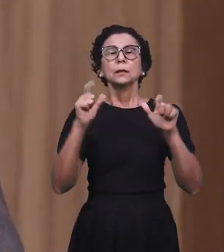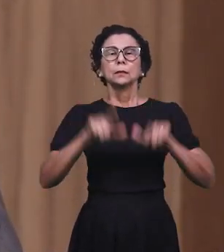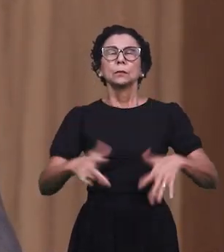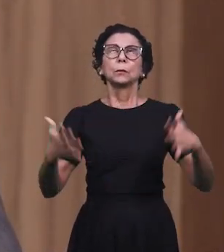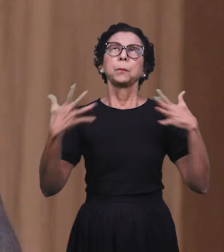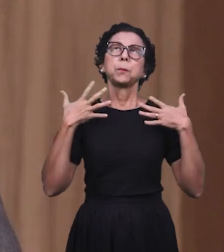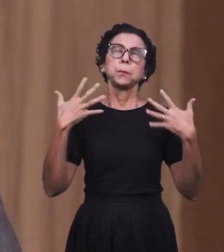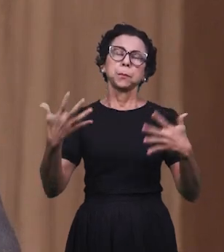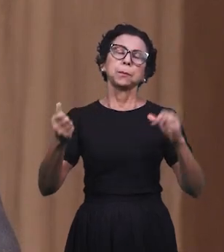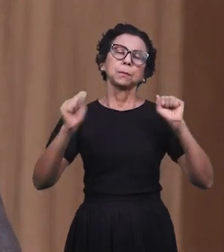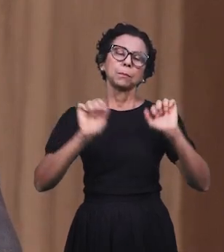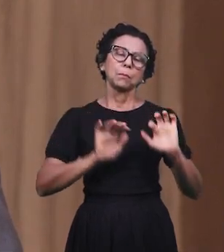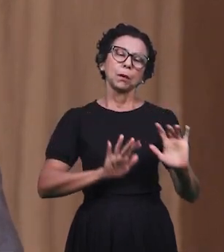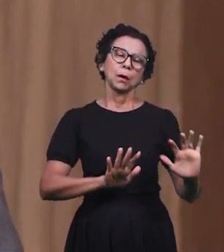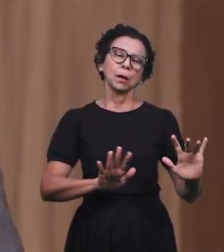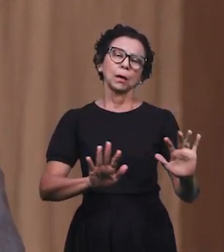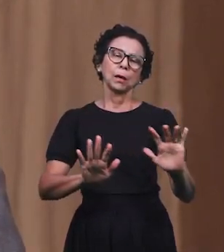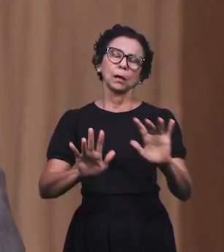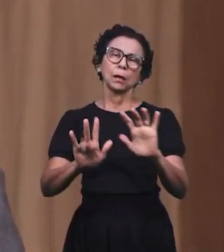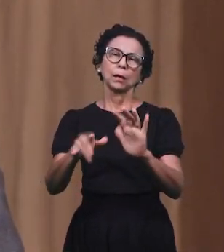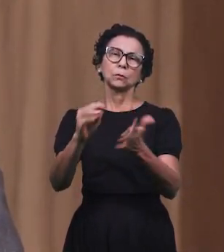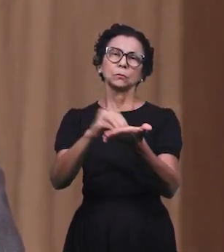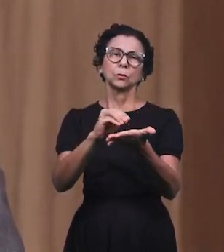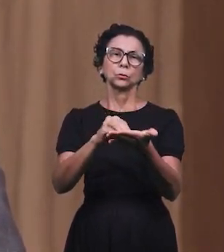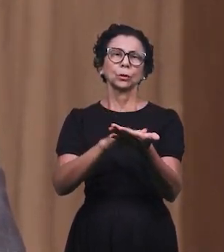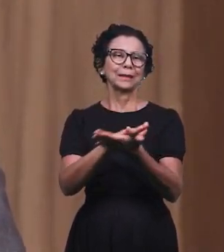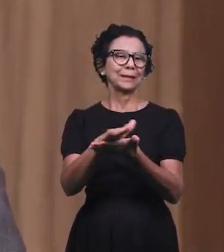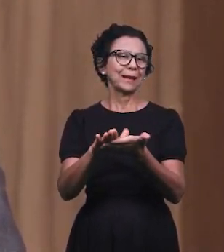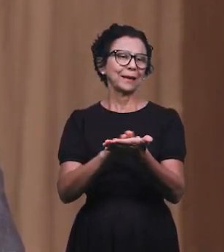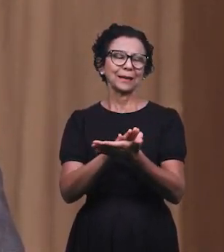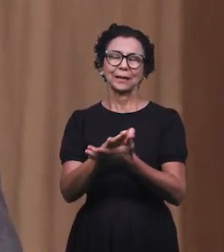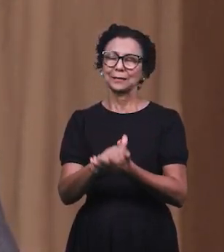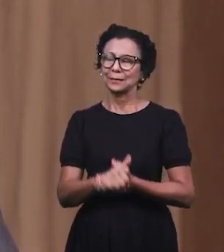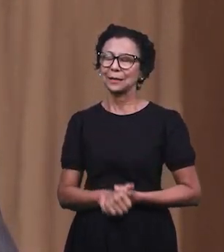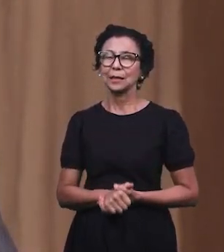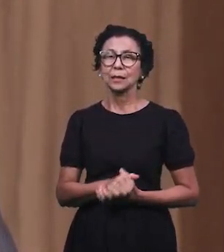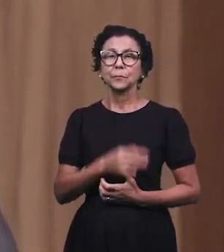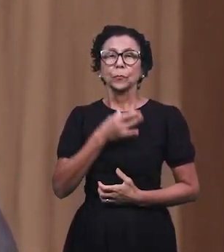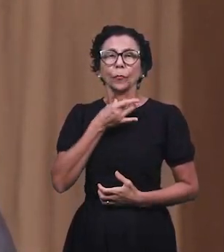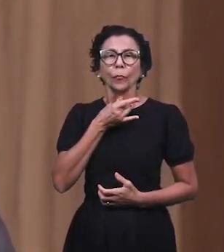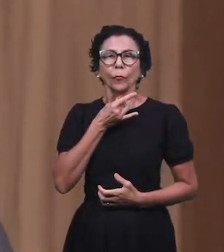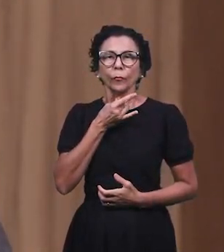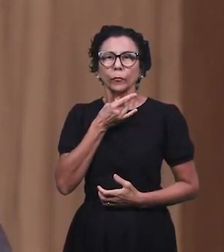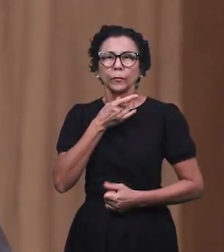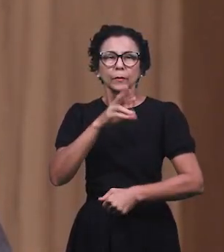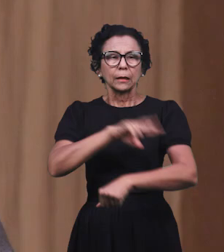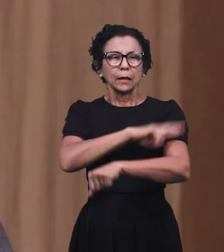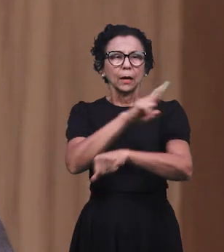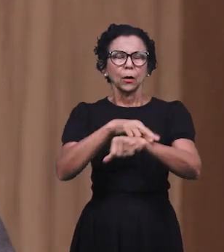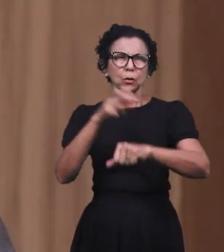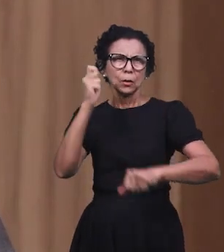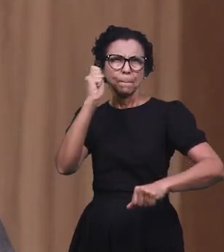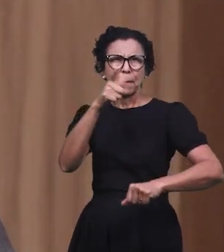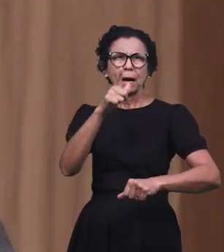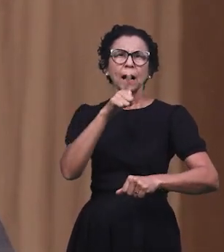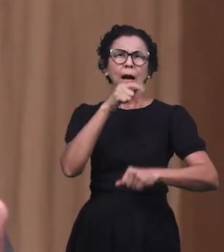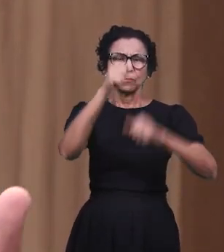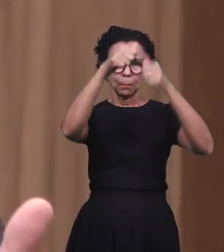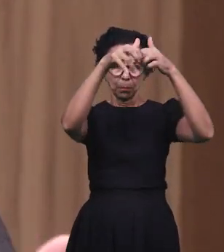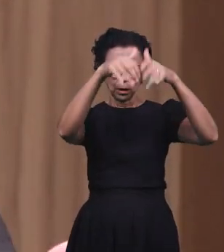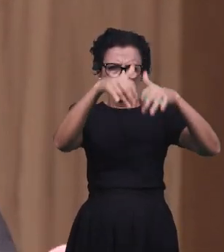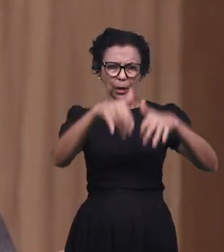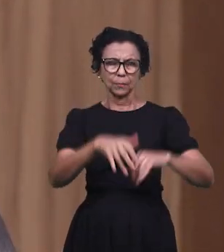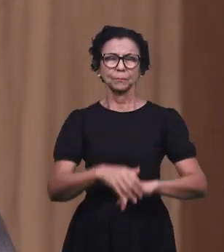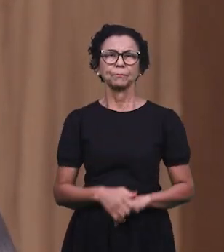faltou a roupa, o calçado não envelheceu. Quando eles tiveram sede, saiu água da rocha. Quando eles tiveram fome,